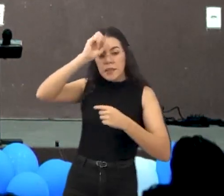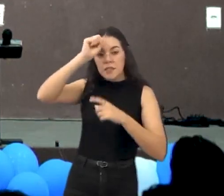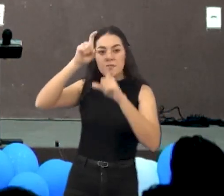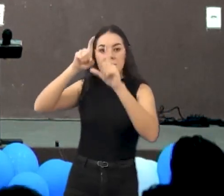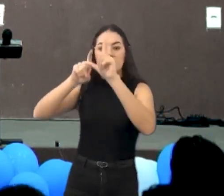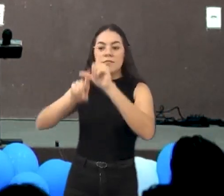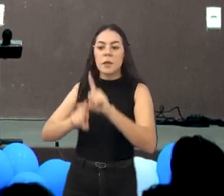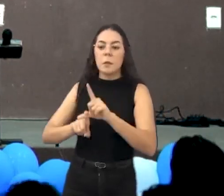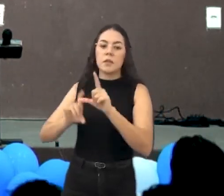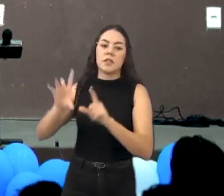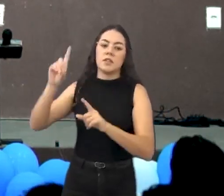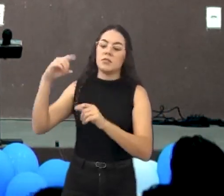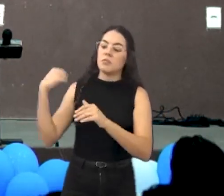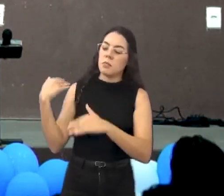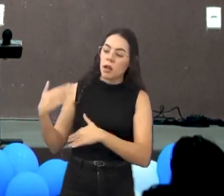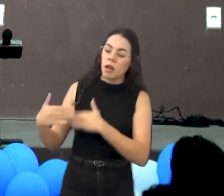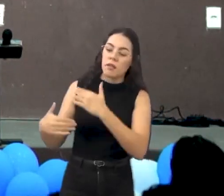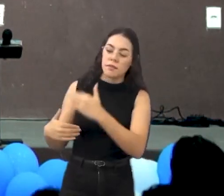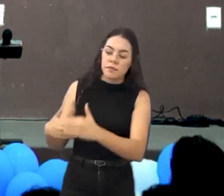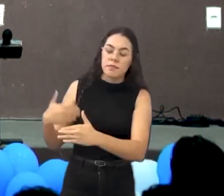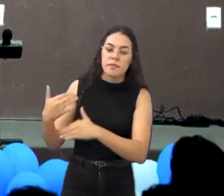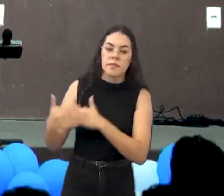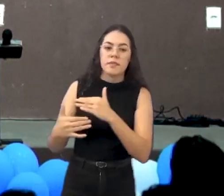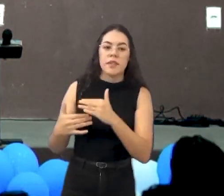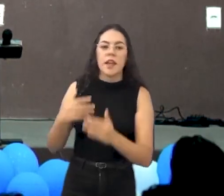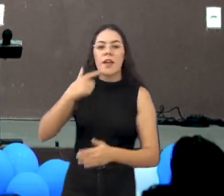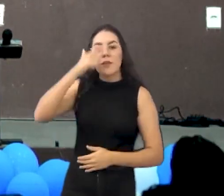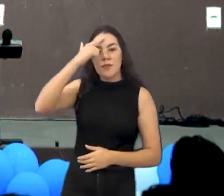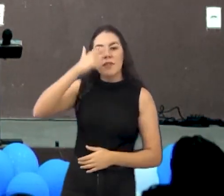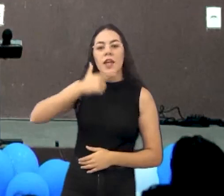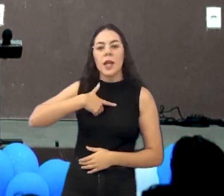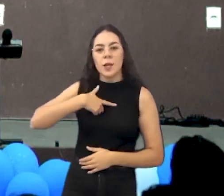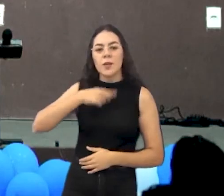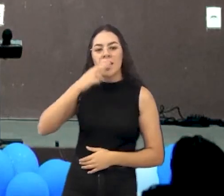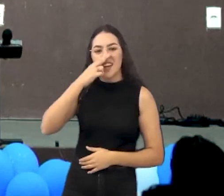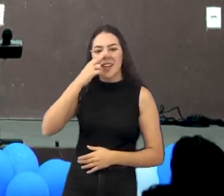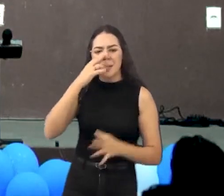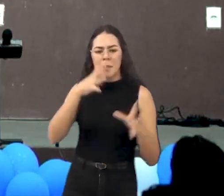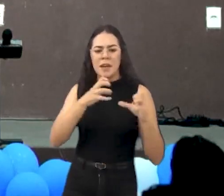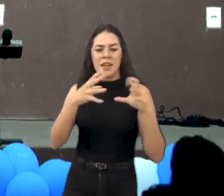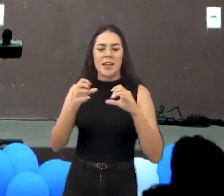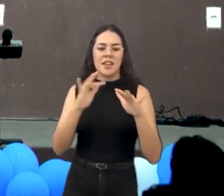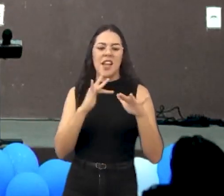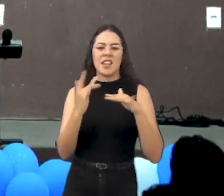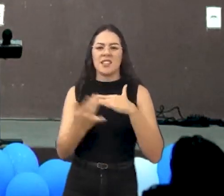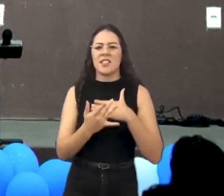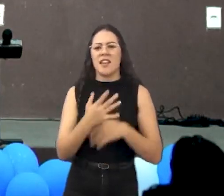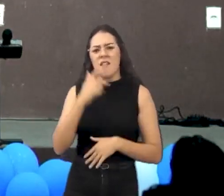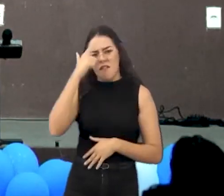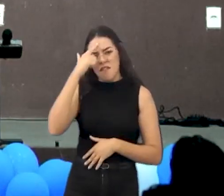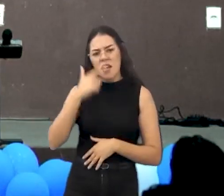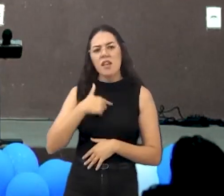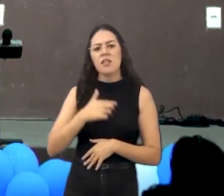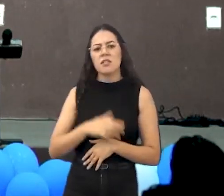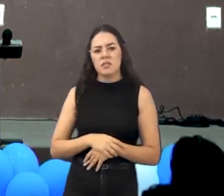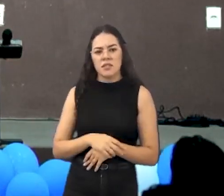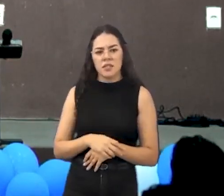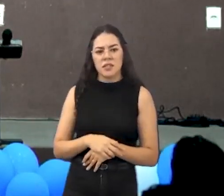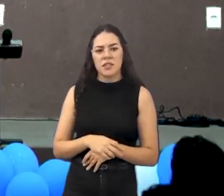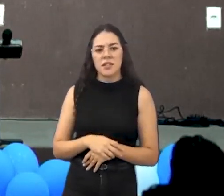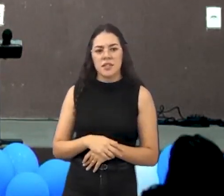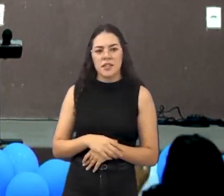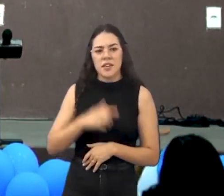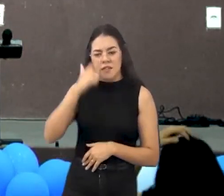sua peregrinação. Meus irmãos, como é feio ver crente brigando em mídia social. Gente, isso é feio, viu, gente? Pelo amor de Deus, para